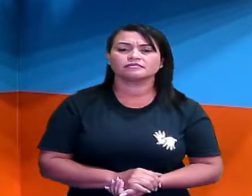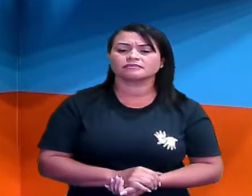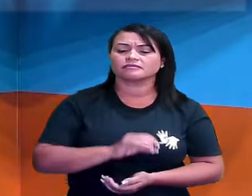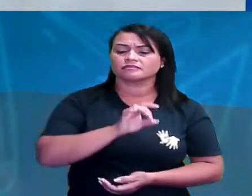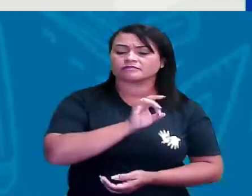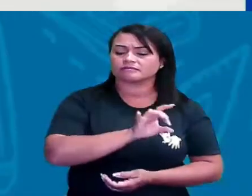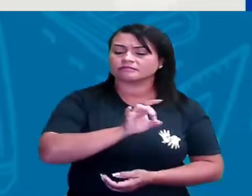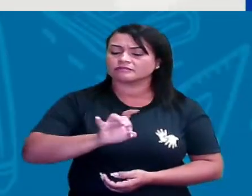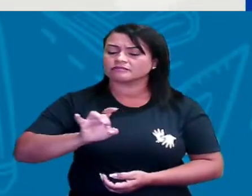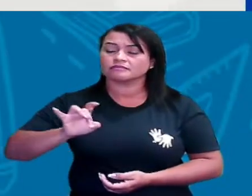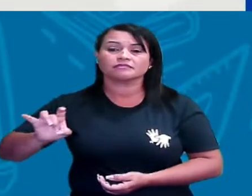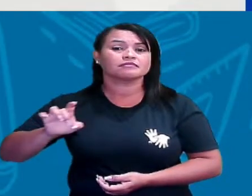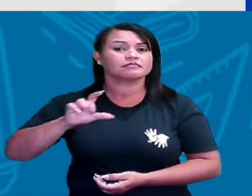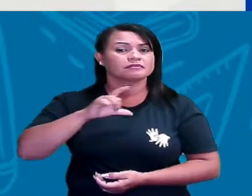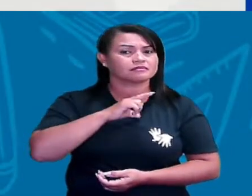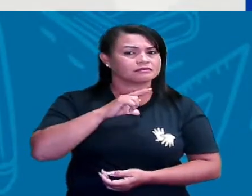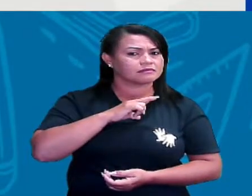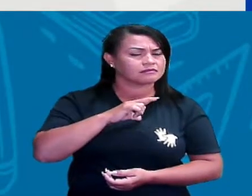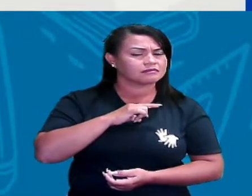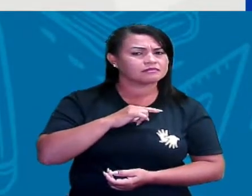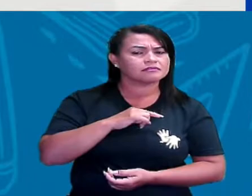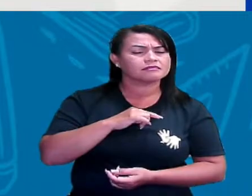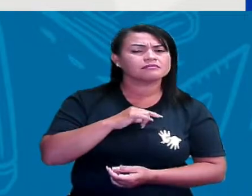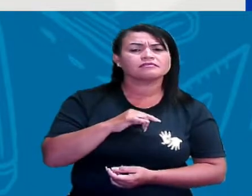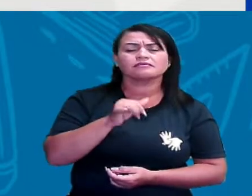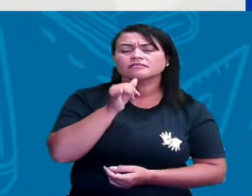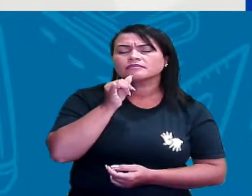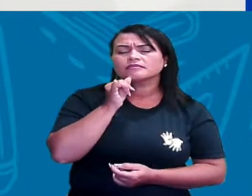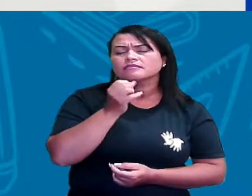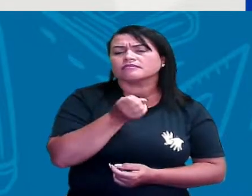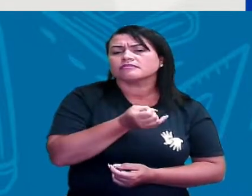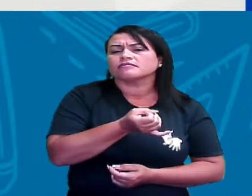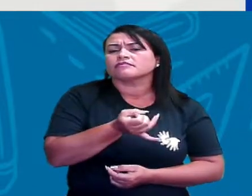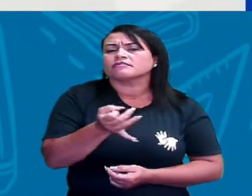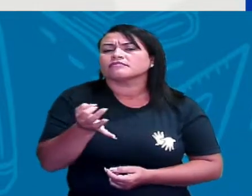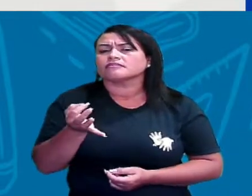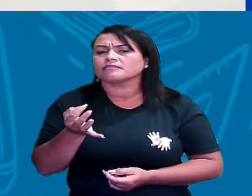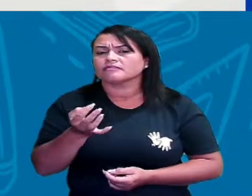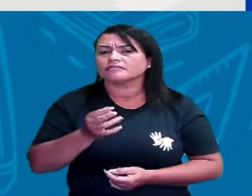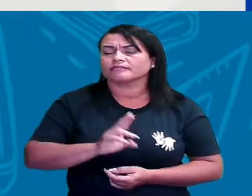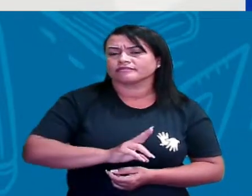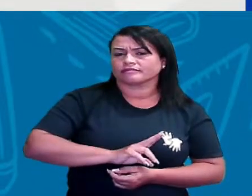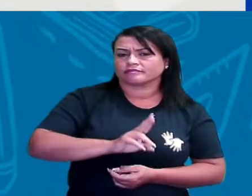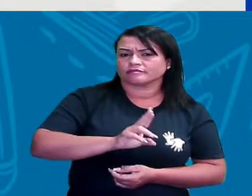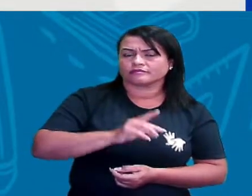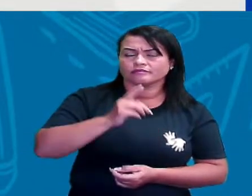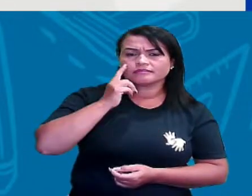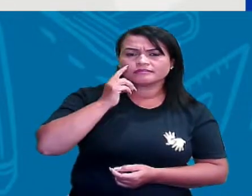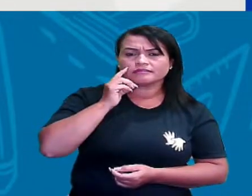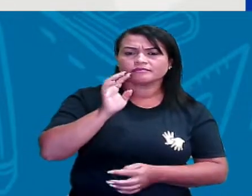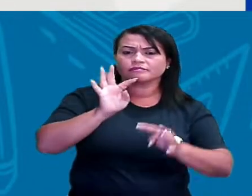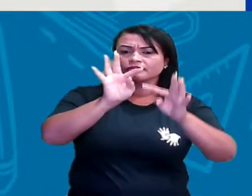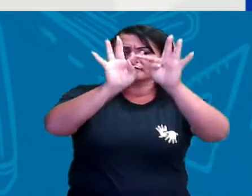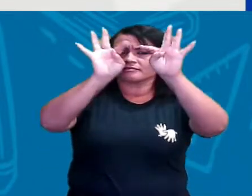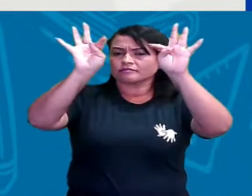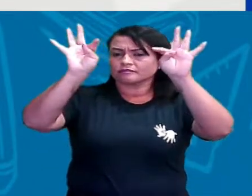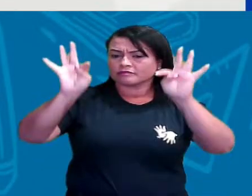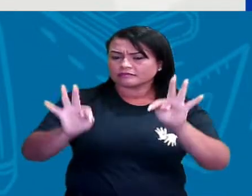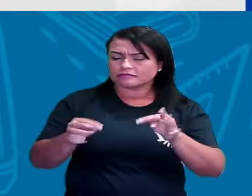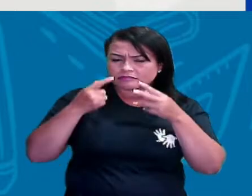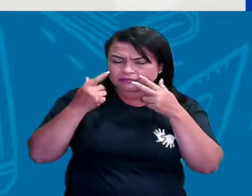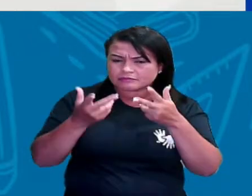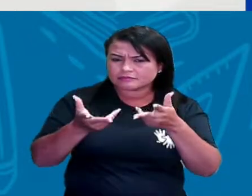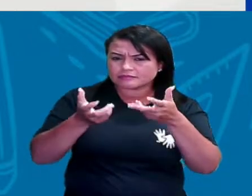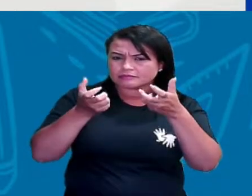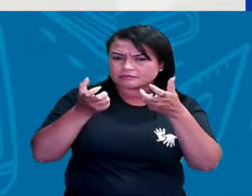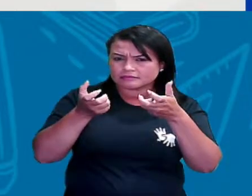Cada um deles representa certa quantidade de unidade, né? Então, eu coloquei aqui, ó, fiz uma tabelinha para vocês aí, para vocês acompanhar